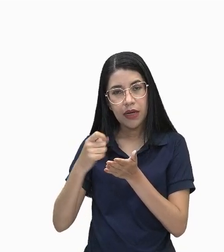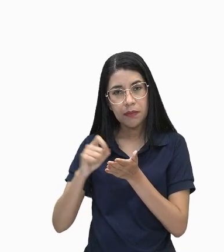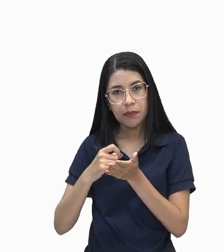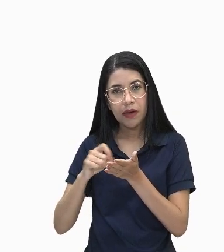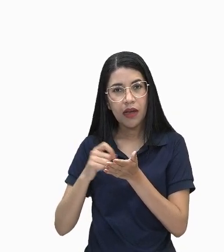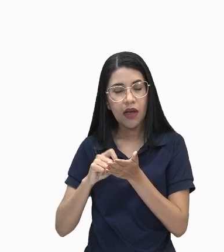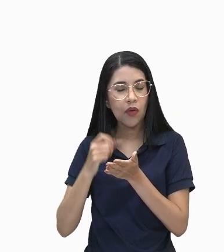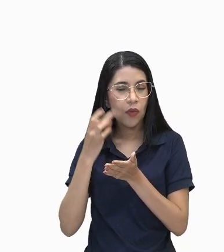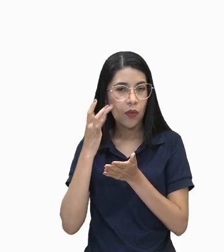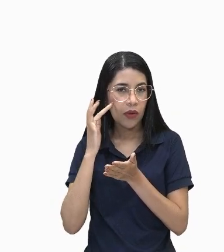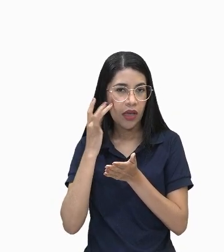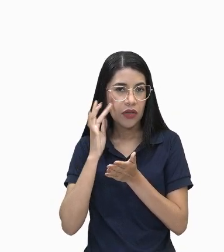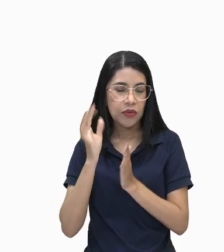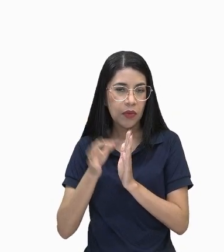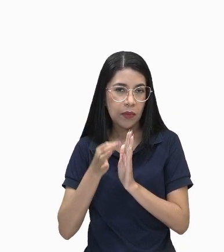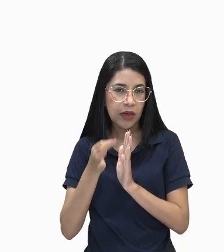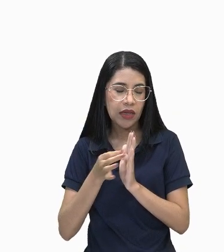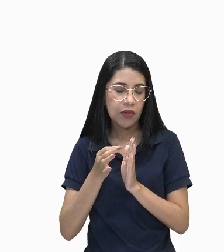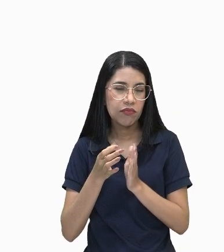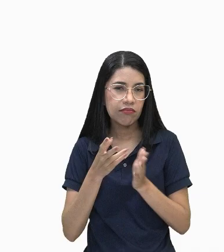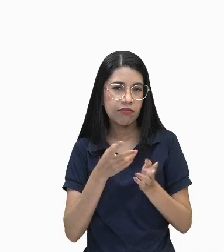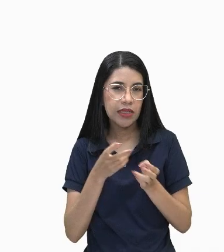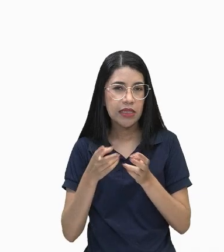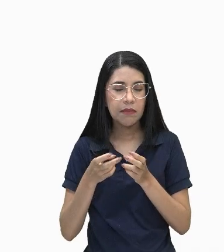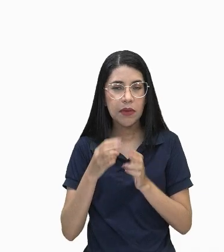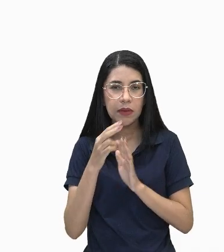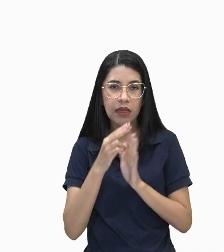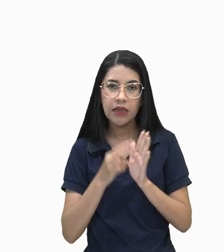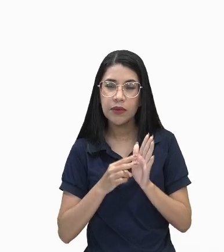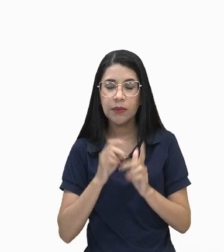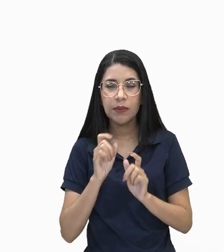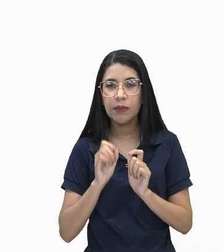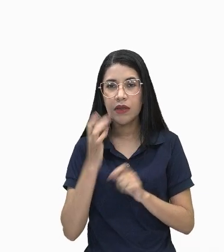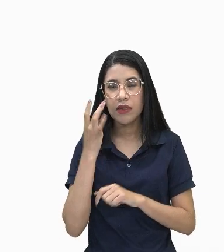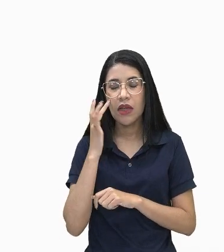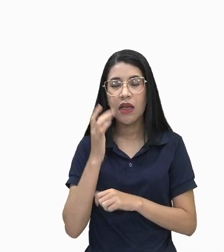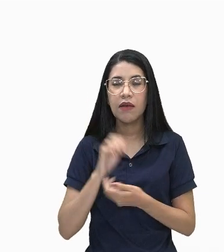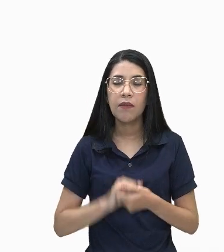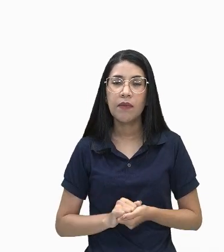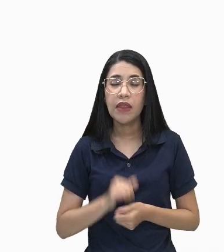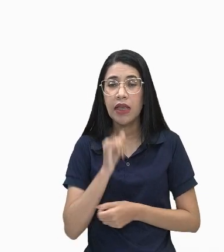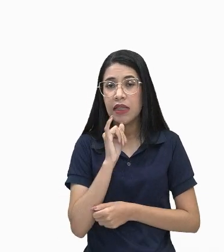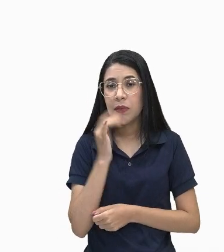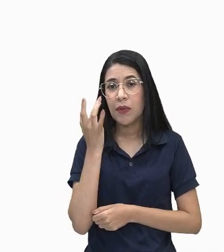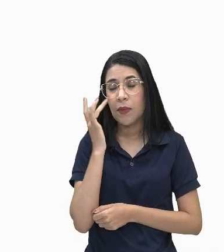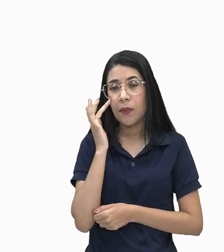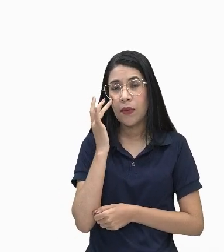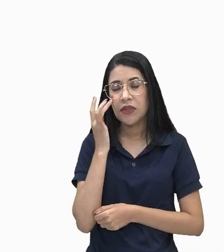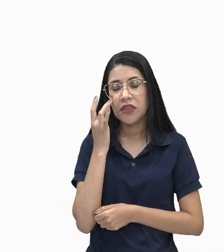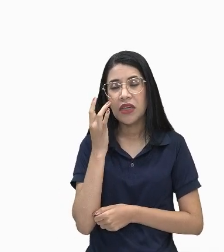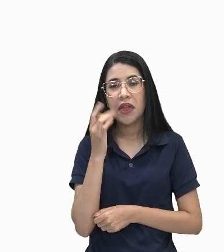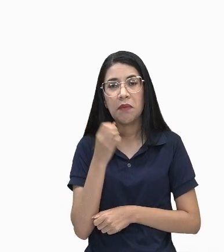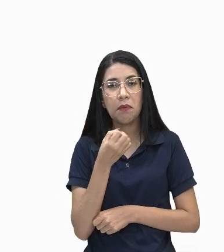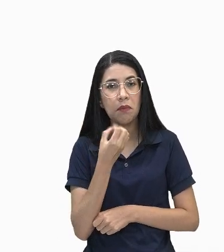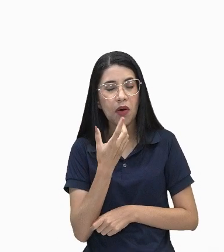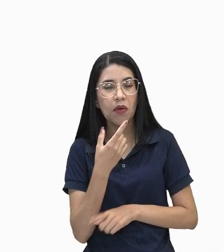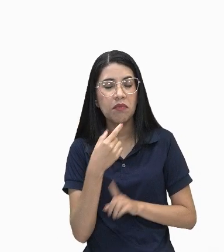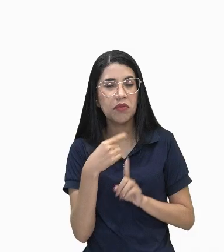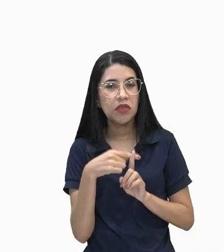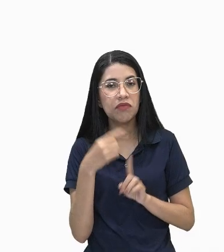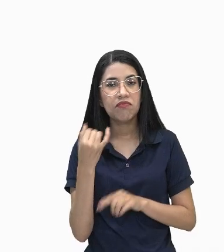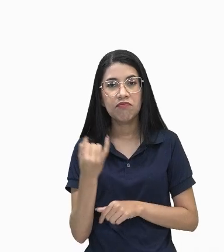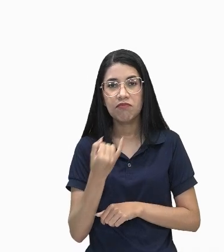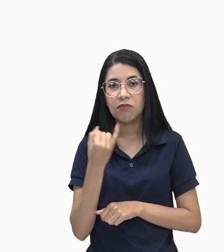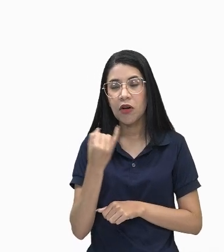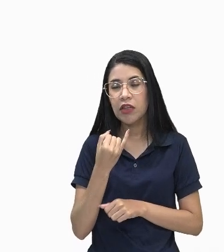impressões que você está tendo naquele momento durante a leitura. Eu estou achando que é bem positivo, é bem importante